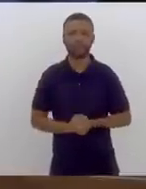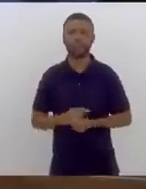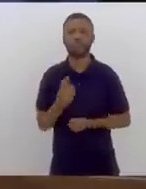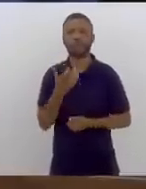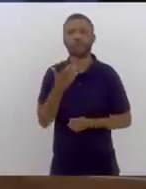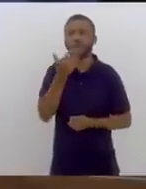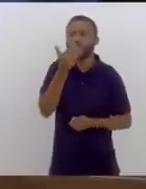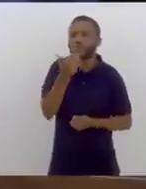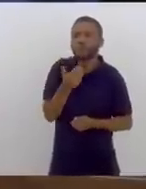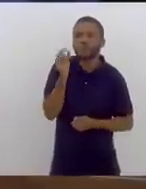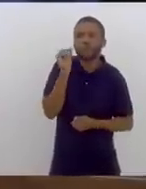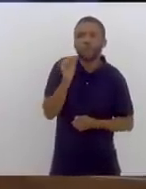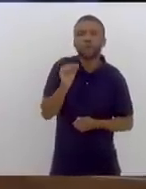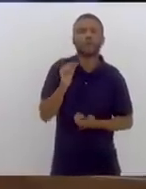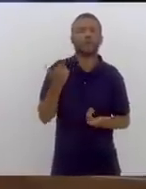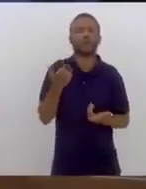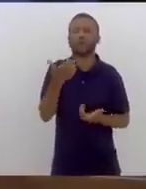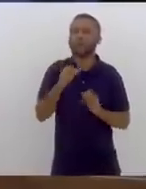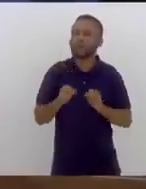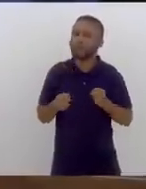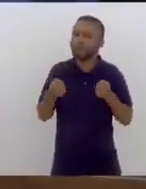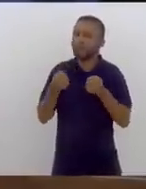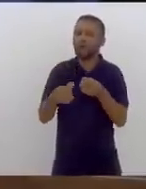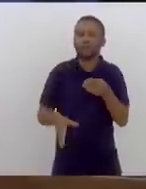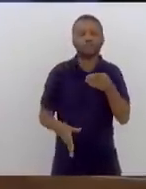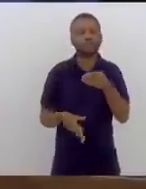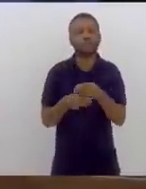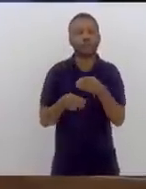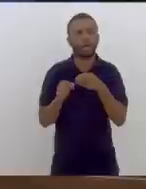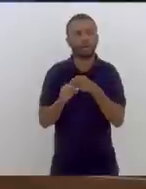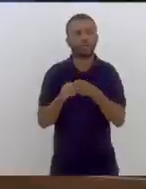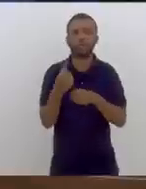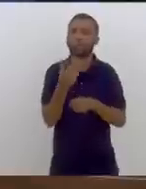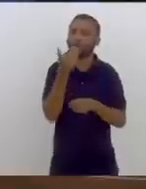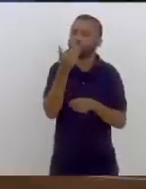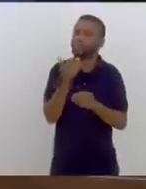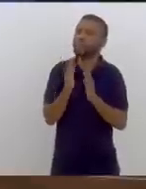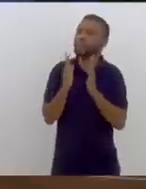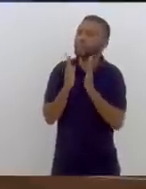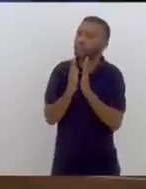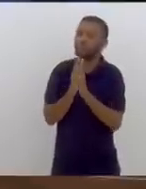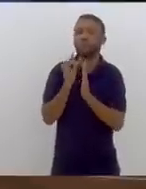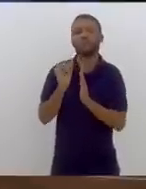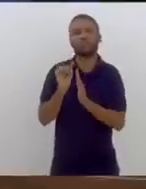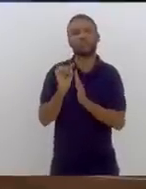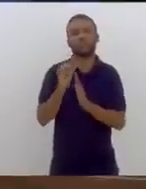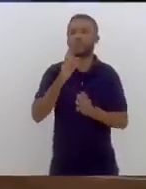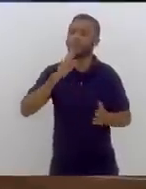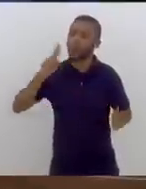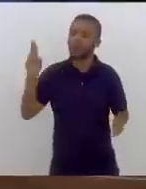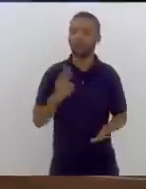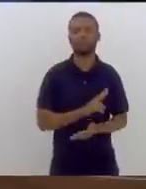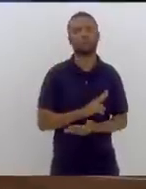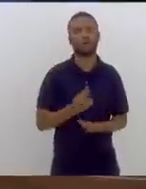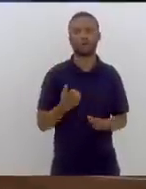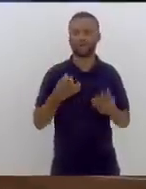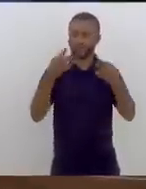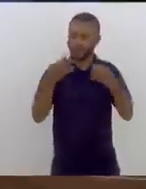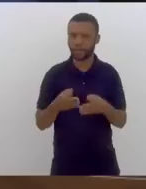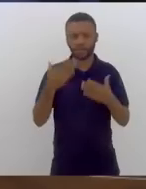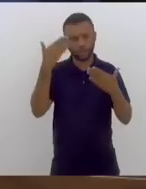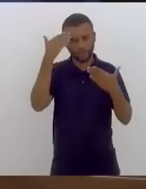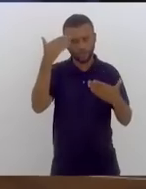estamos pedindo eu quero reforçar isso Nós só estamos pedindo uma resposta é isso muito